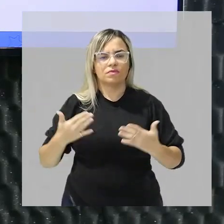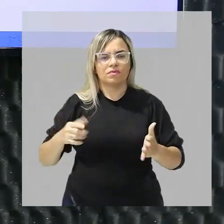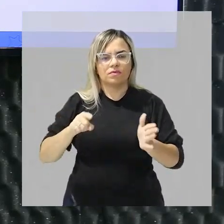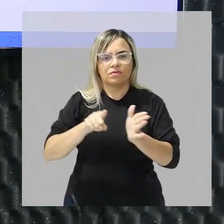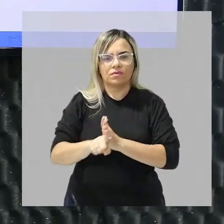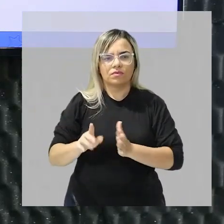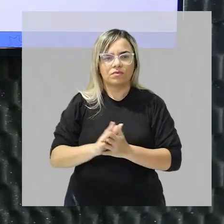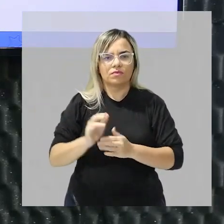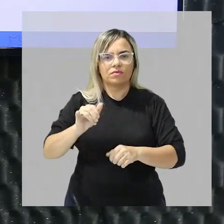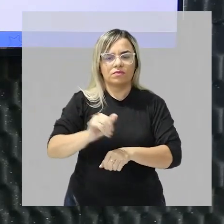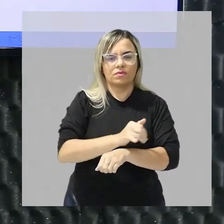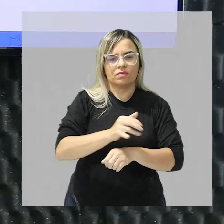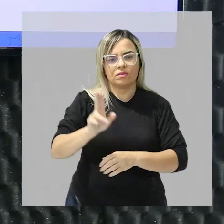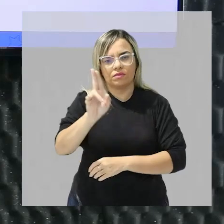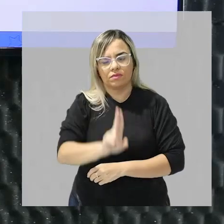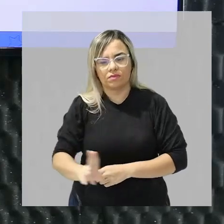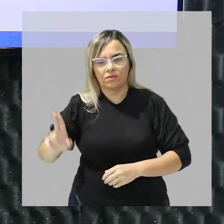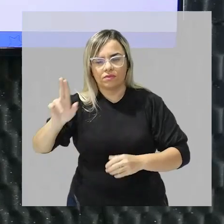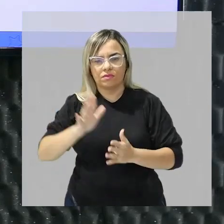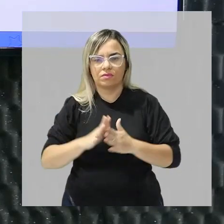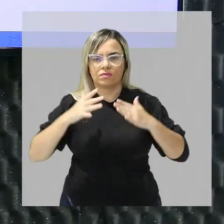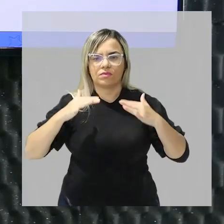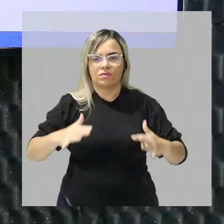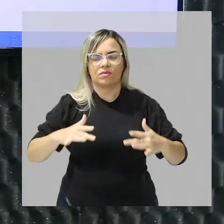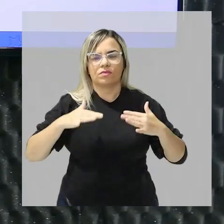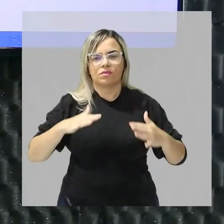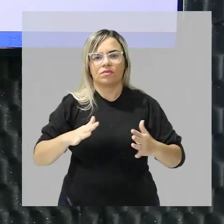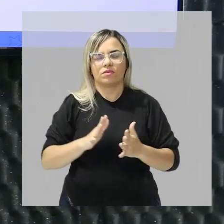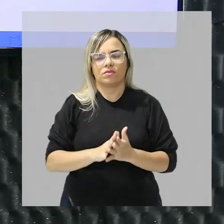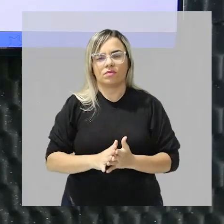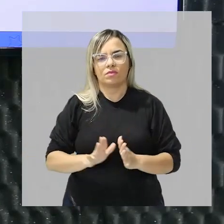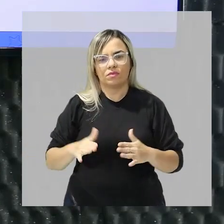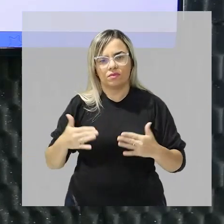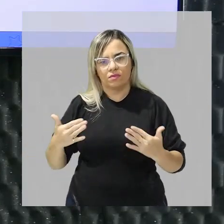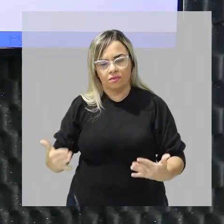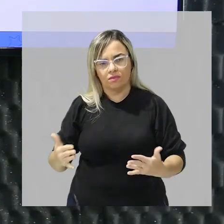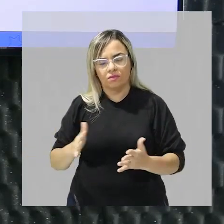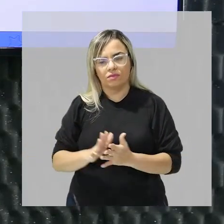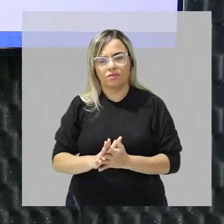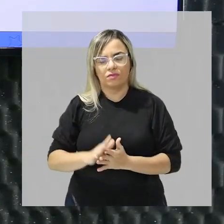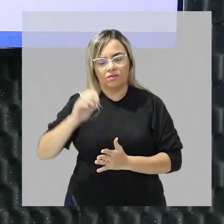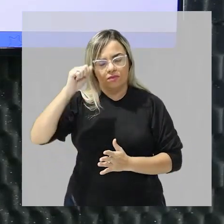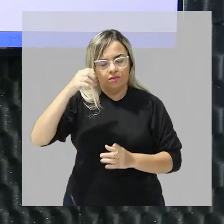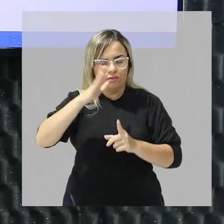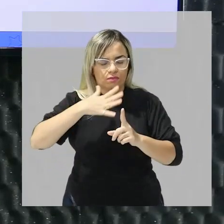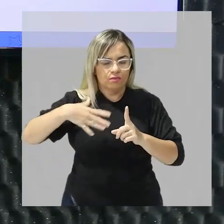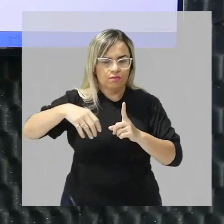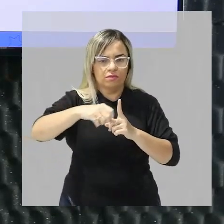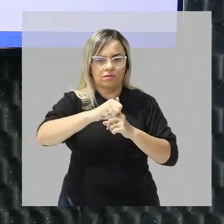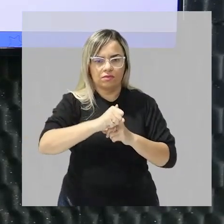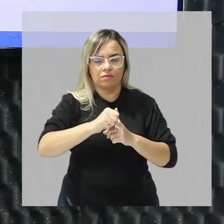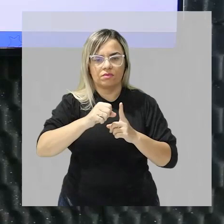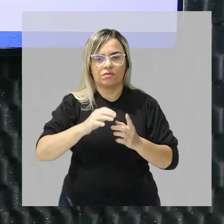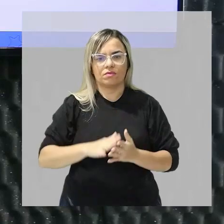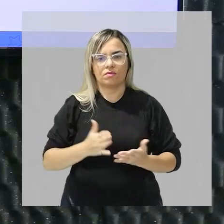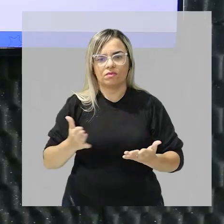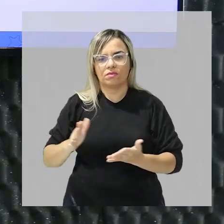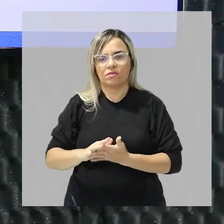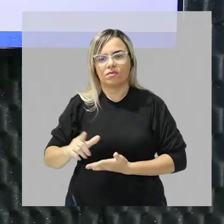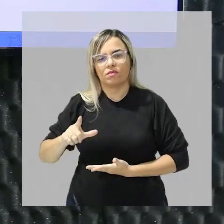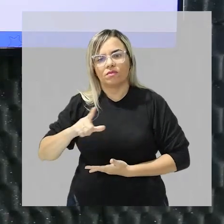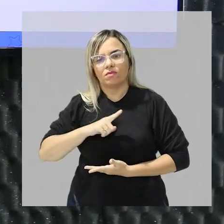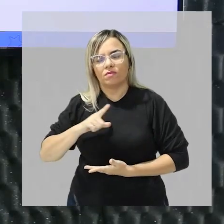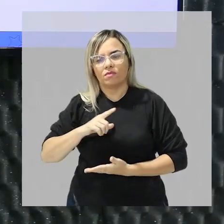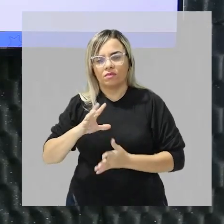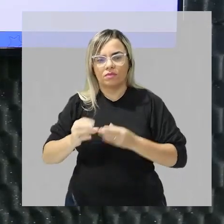a estratégia utilizada por esse movimento, que é o Movimento Negro Unificado, tinha como objetivo,